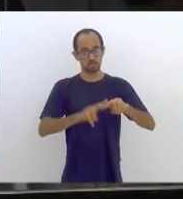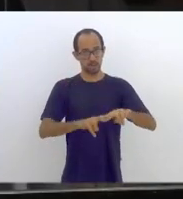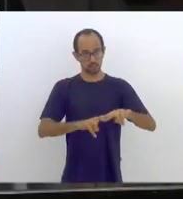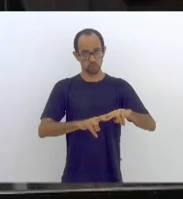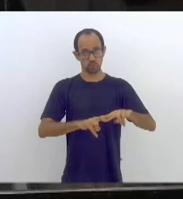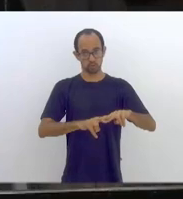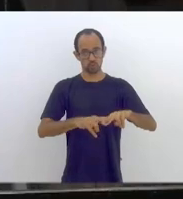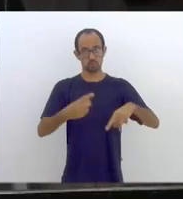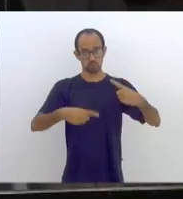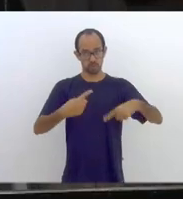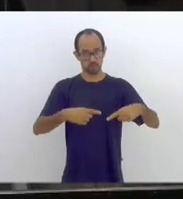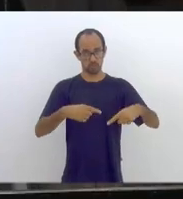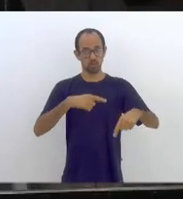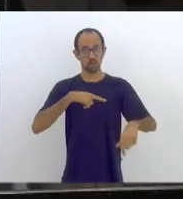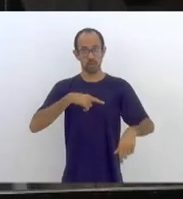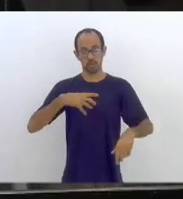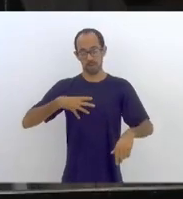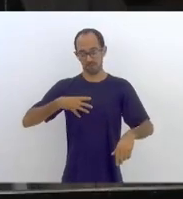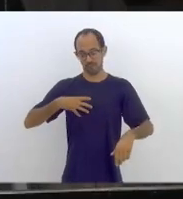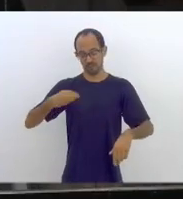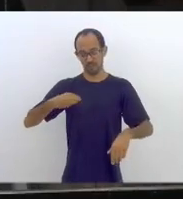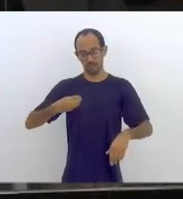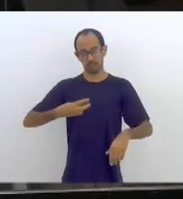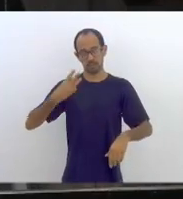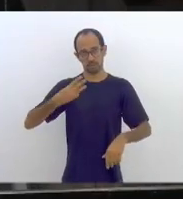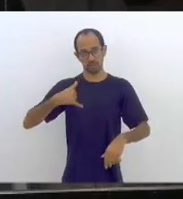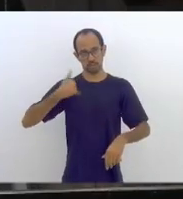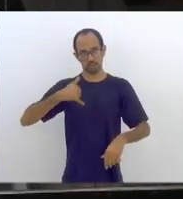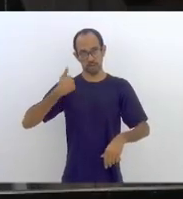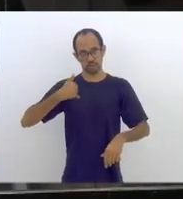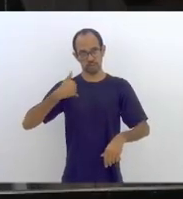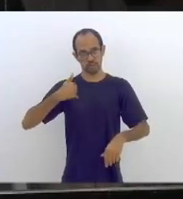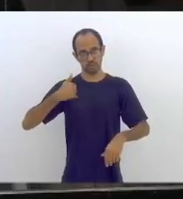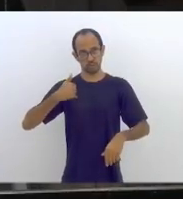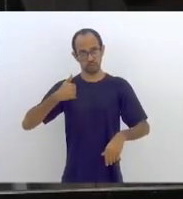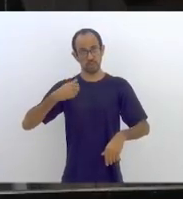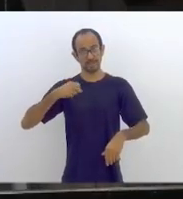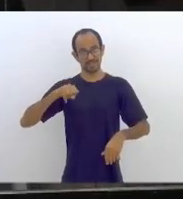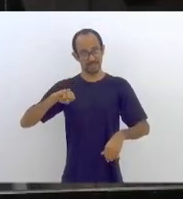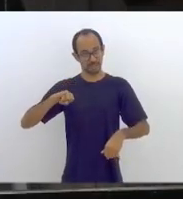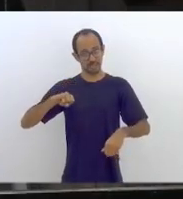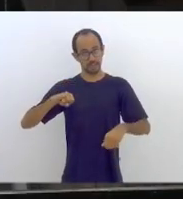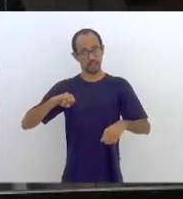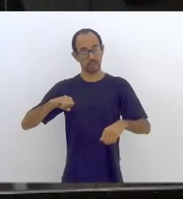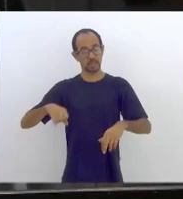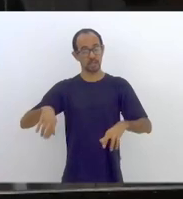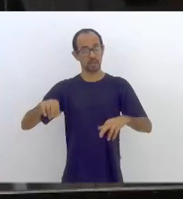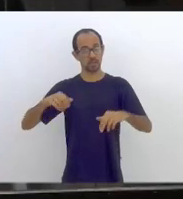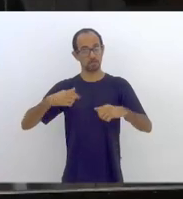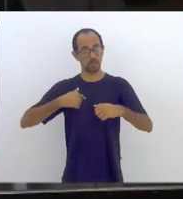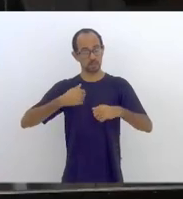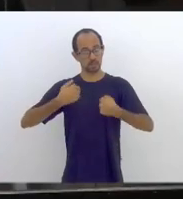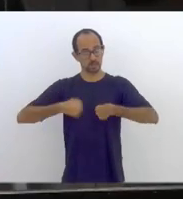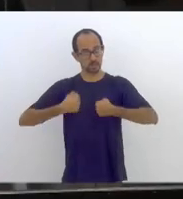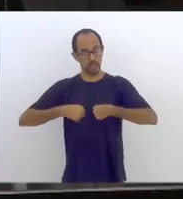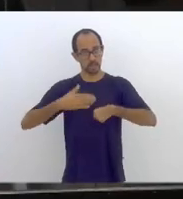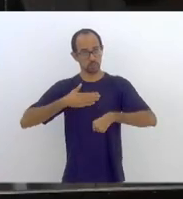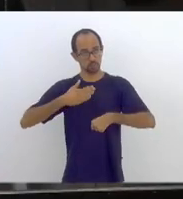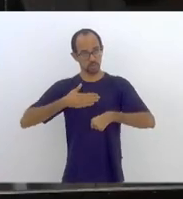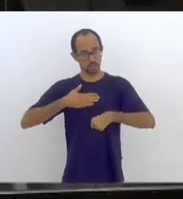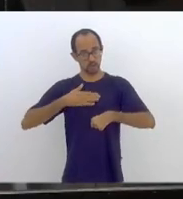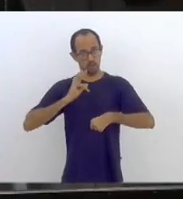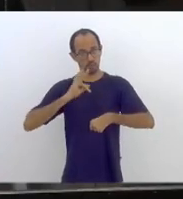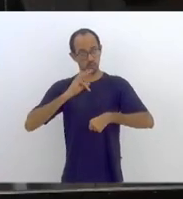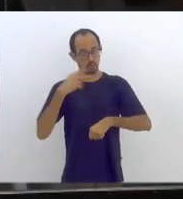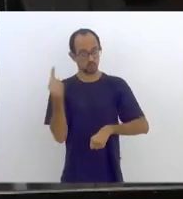uma filha de 3 anos e no que depender de mim o futuro dela não será tomado E se nós